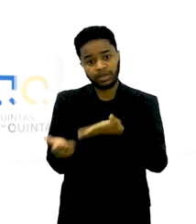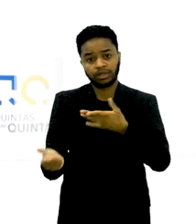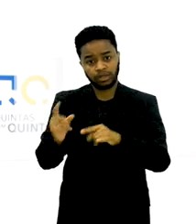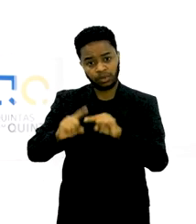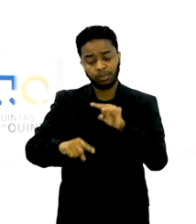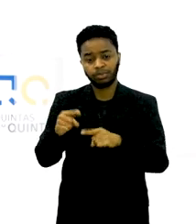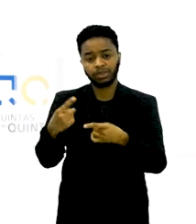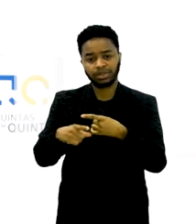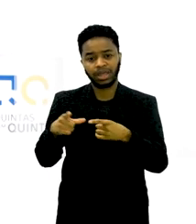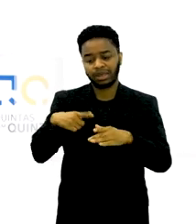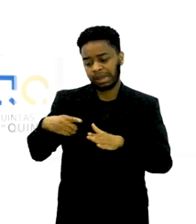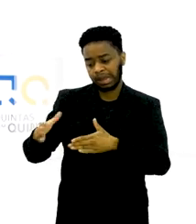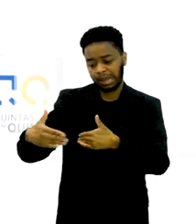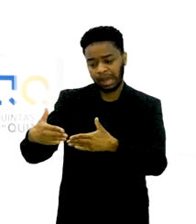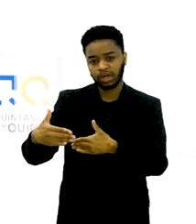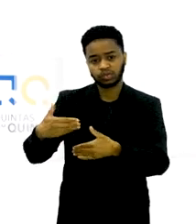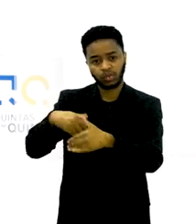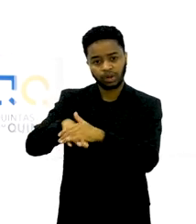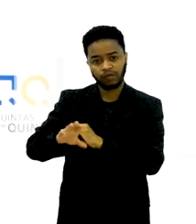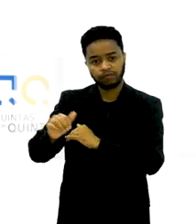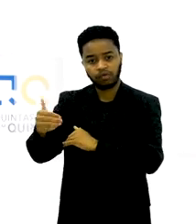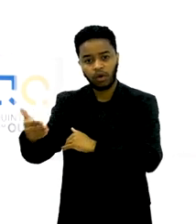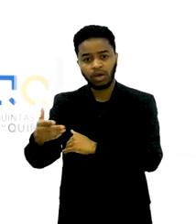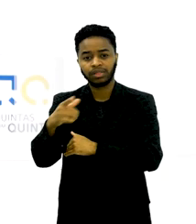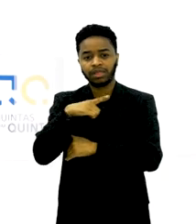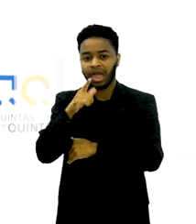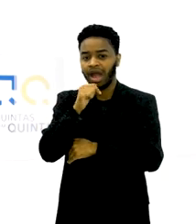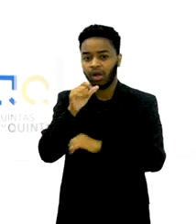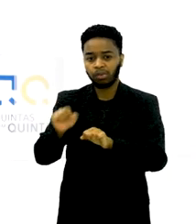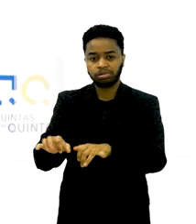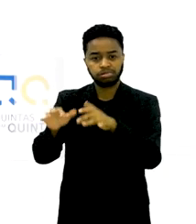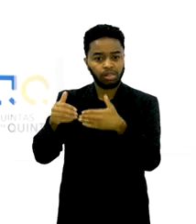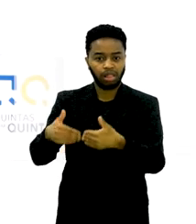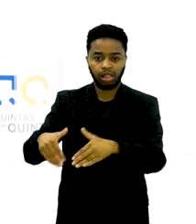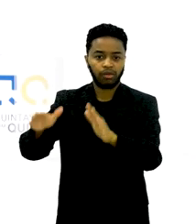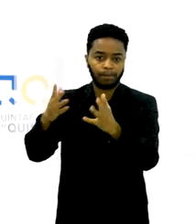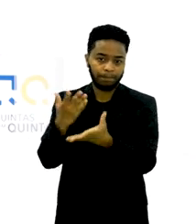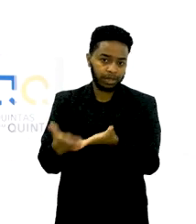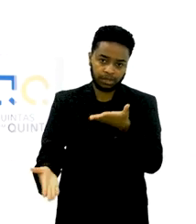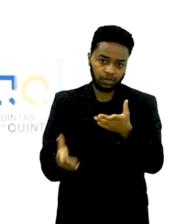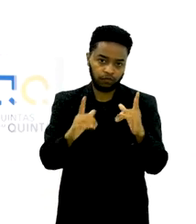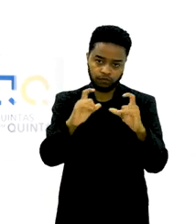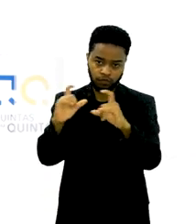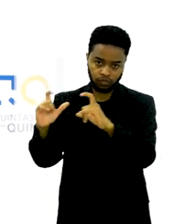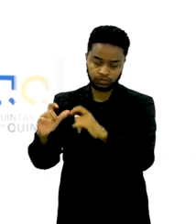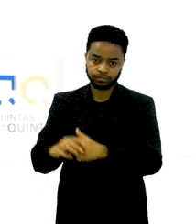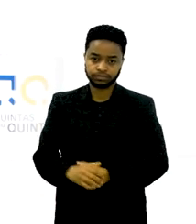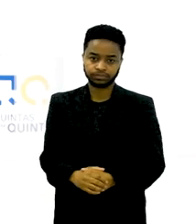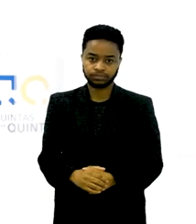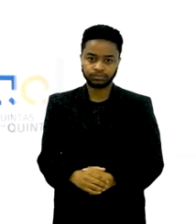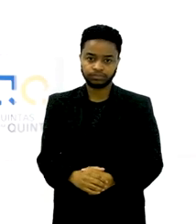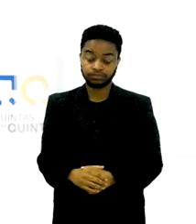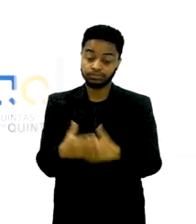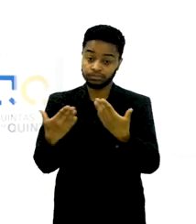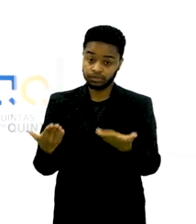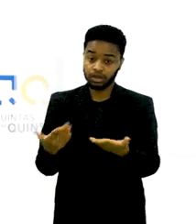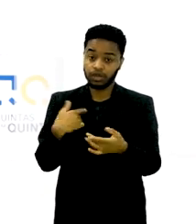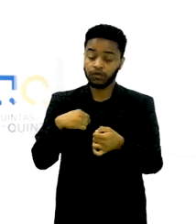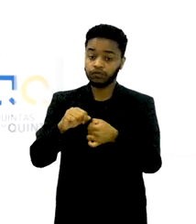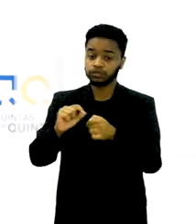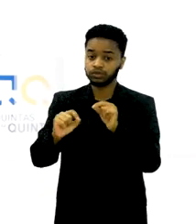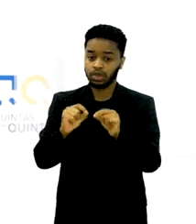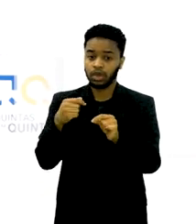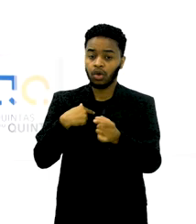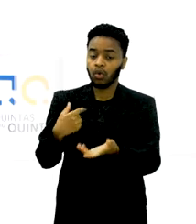tinha um baú que ficava guardado na parte externa que uma água foi levou metade dessa história aí eu peguei